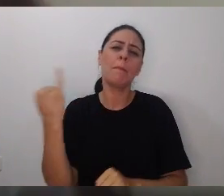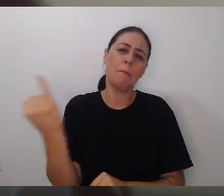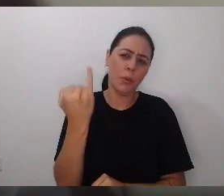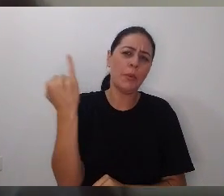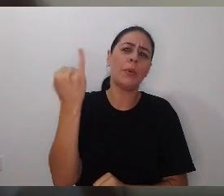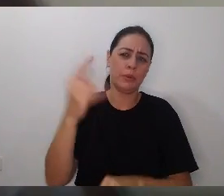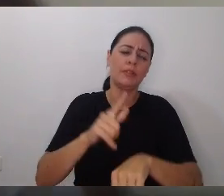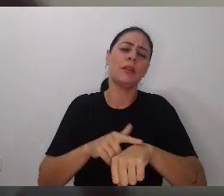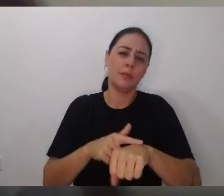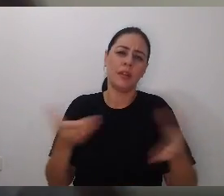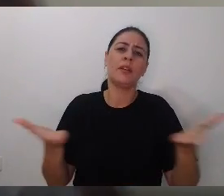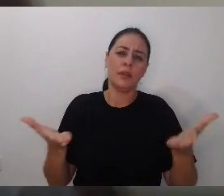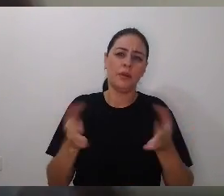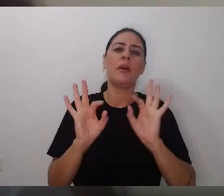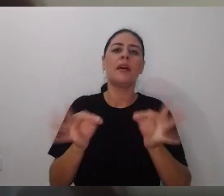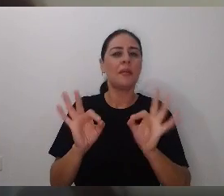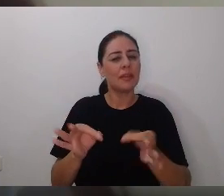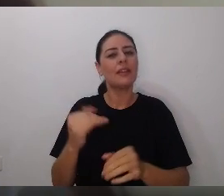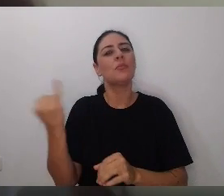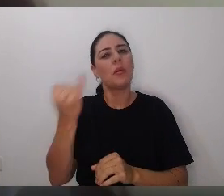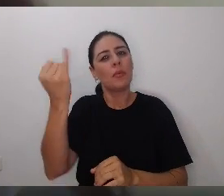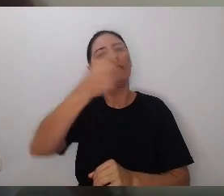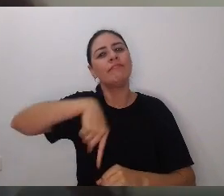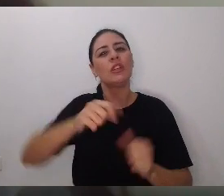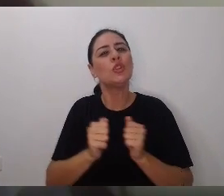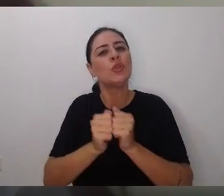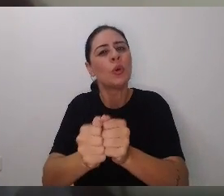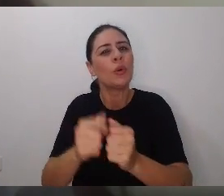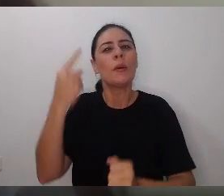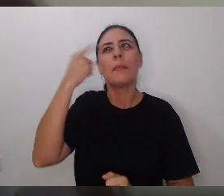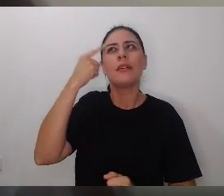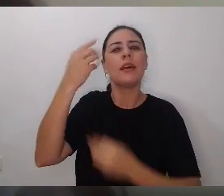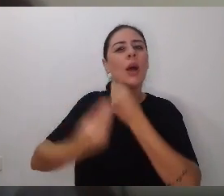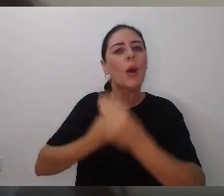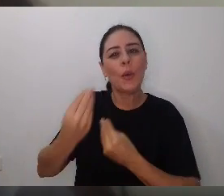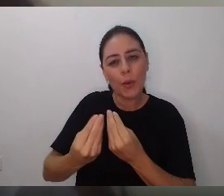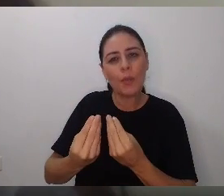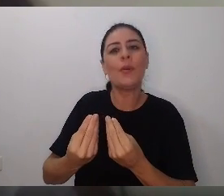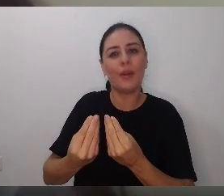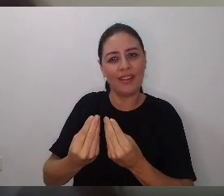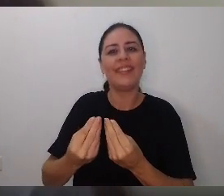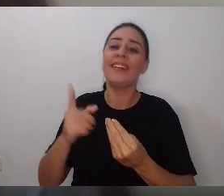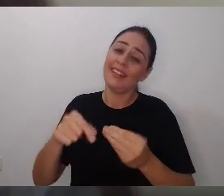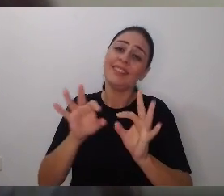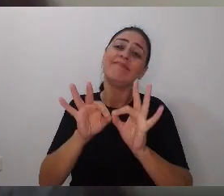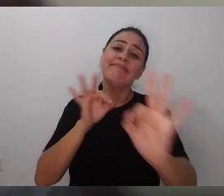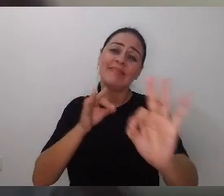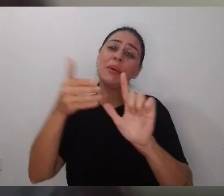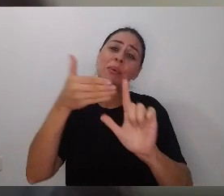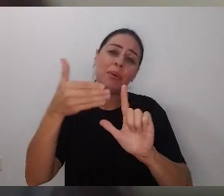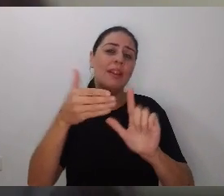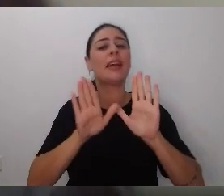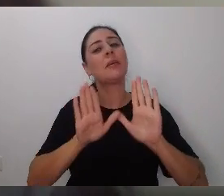interessantes, muito relevantes para esse momento. É muito importante a gente estar junto para pensar sobre tudo isso, ainda